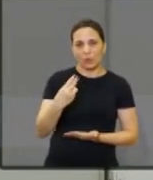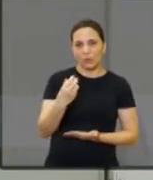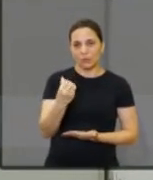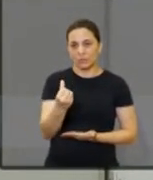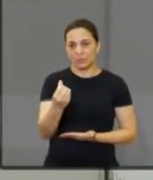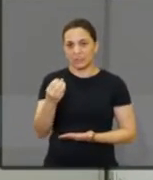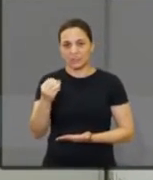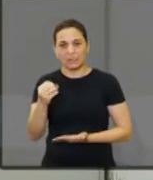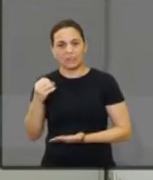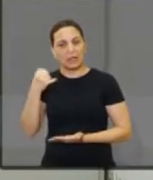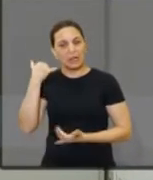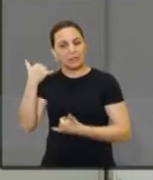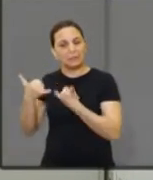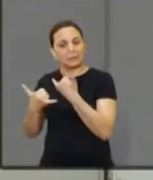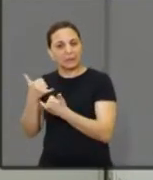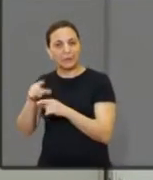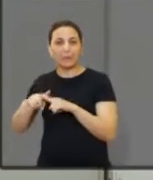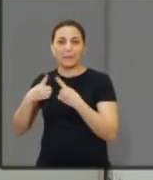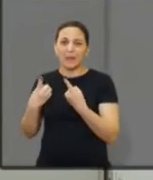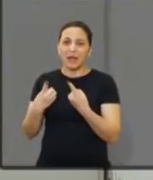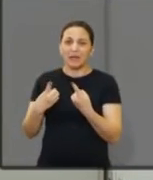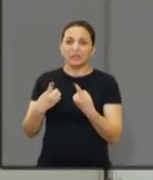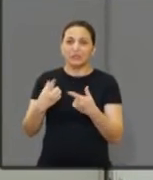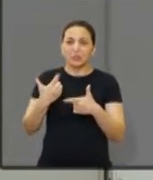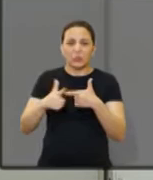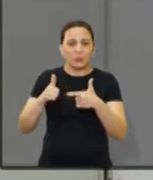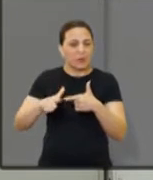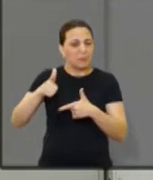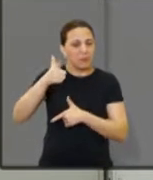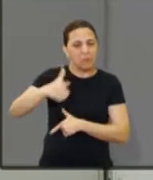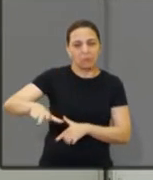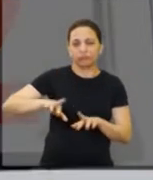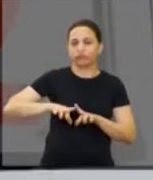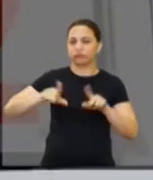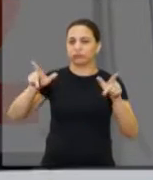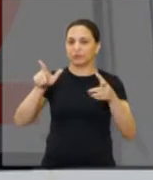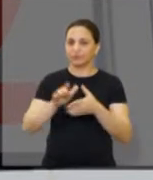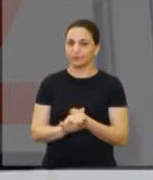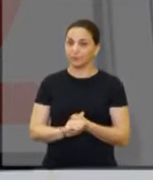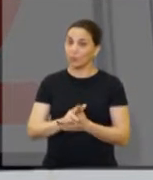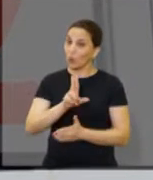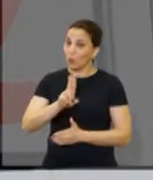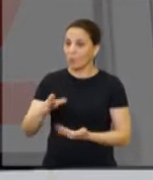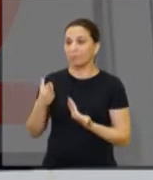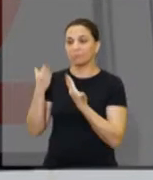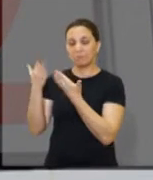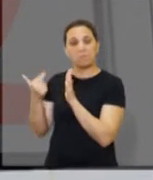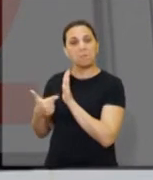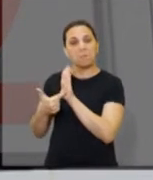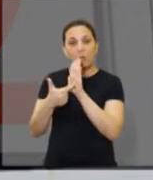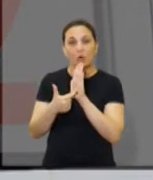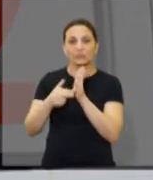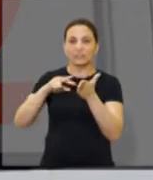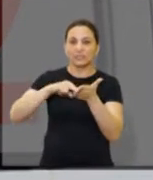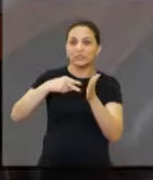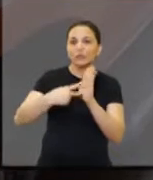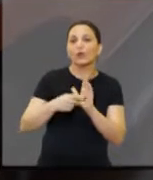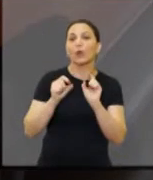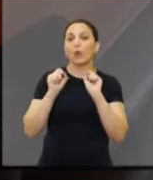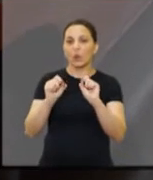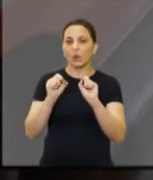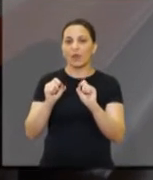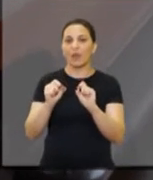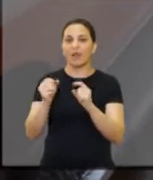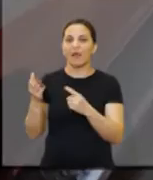60 são trotes mas esse não é o maior problema do samu como o nome deixa bem claro samu